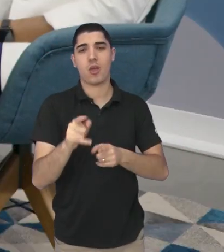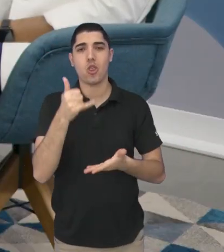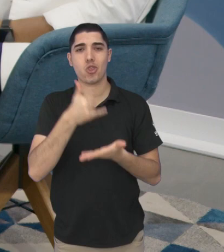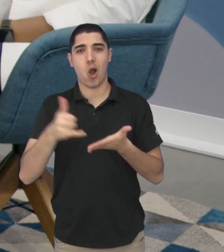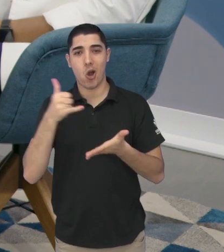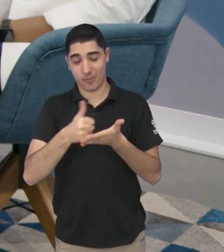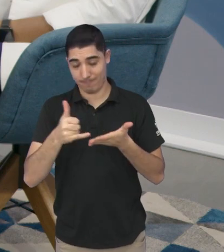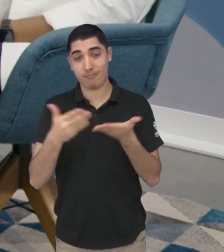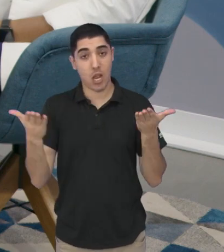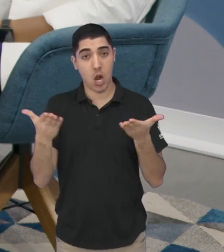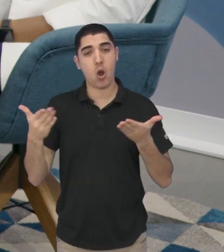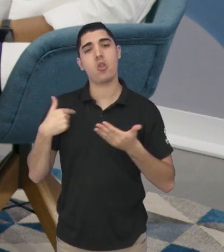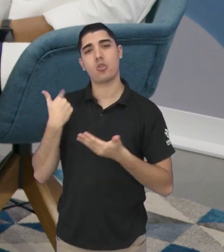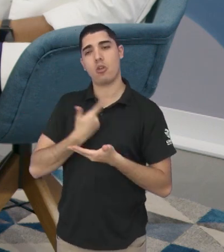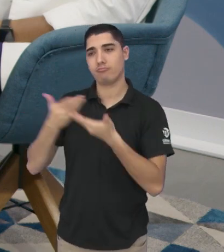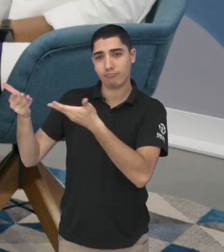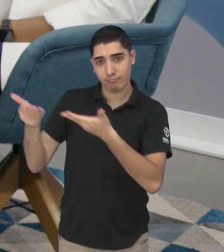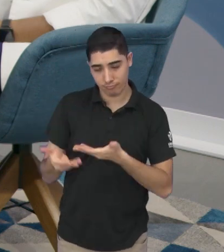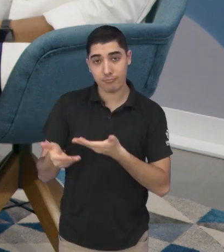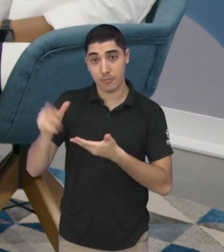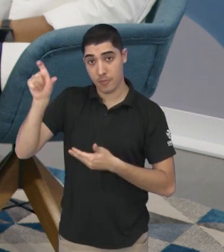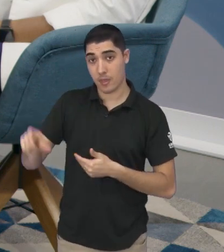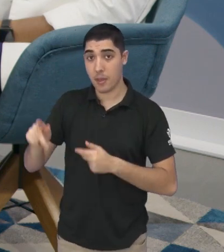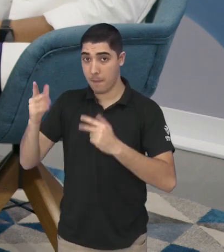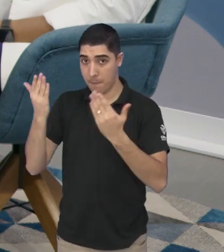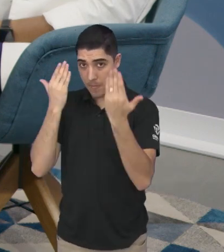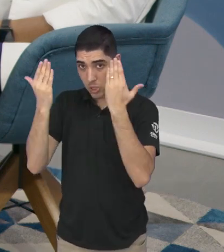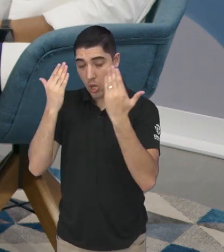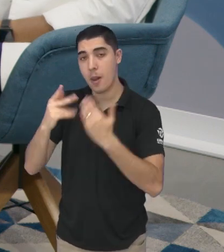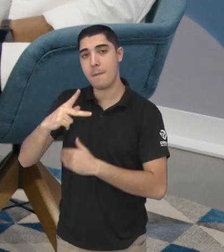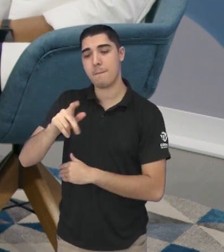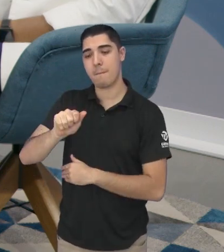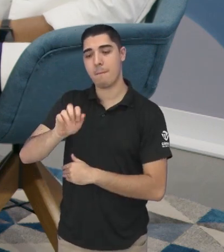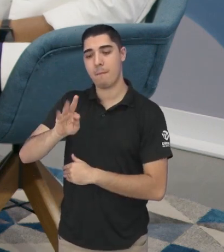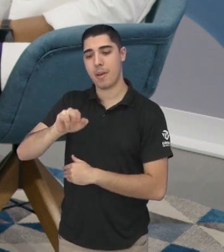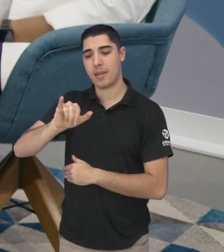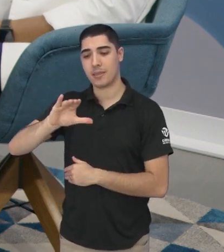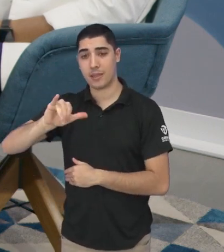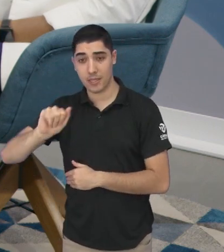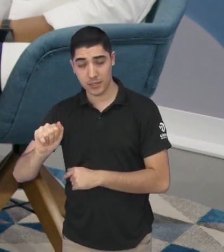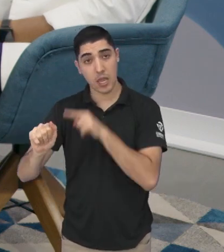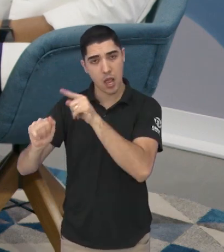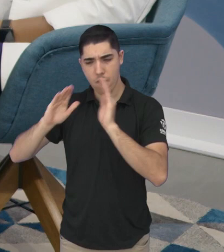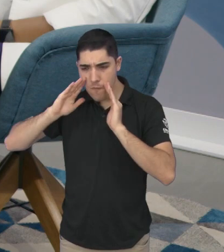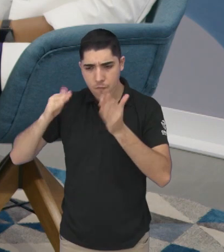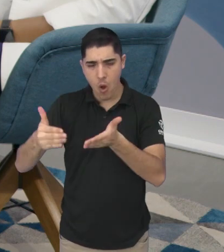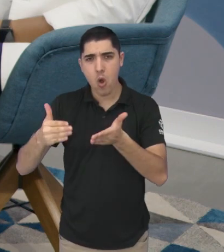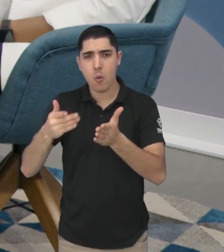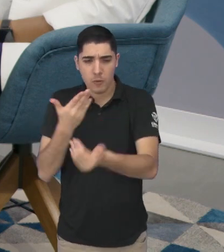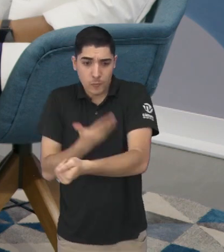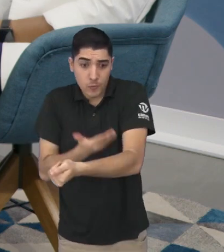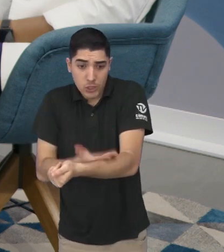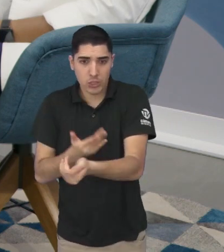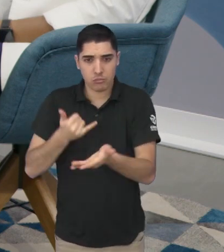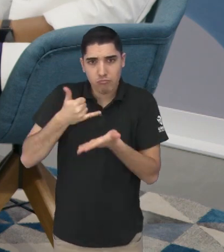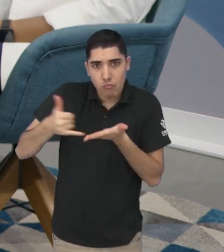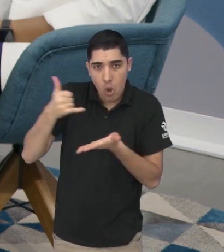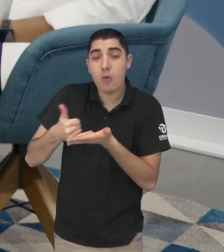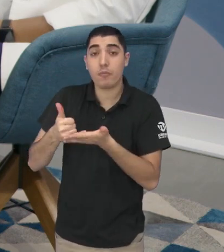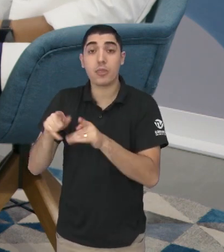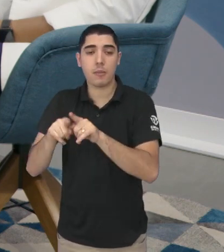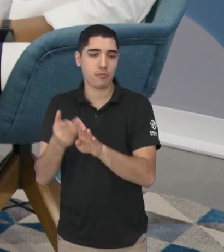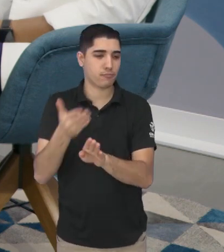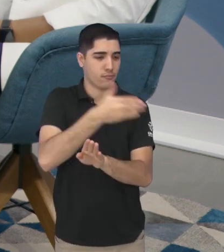drogas e eu recebo para falar sobre este assunto a psicóloga Patrícia Minari, que é especializada em dependência química, e também a